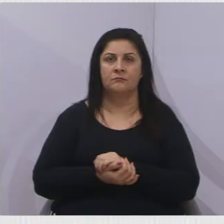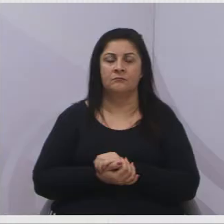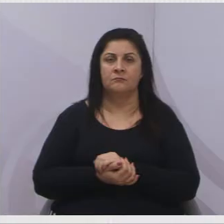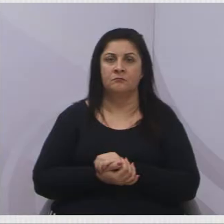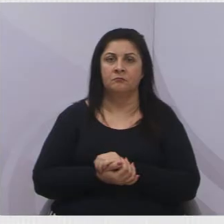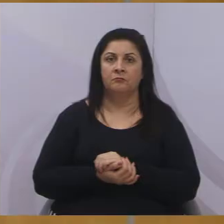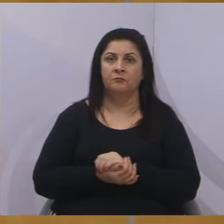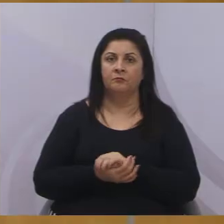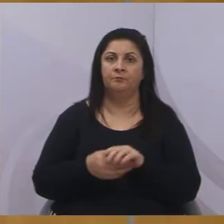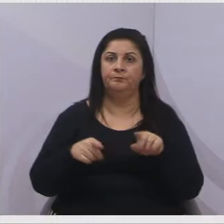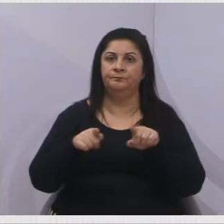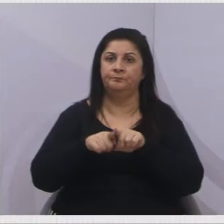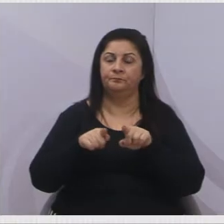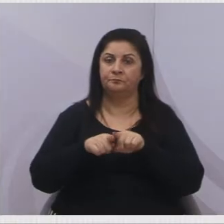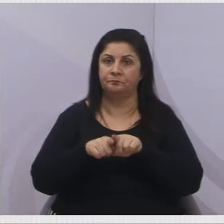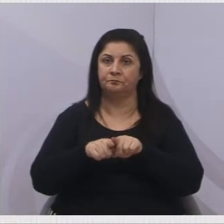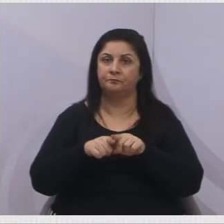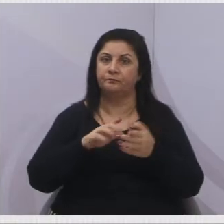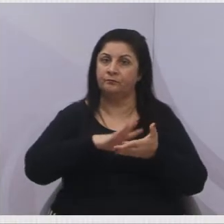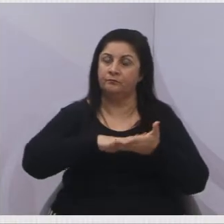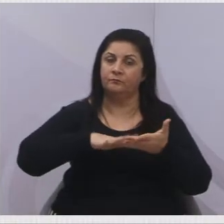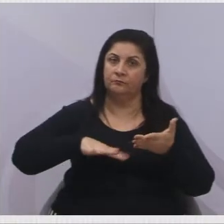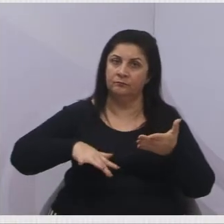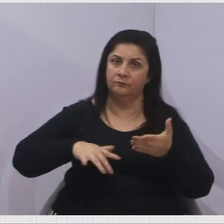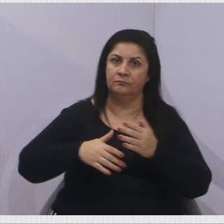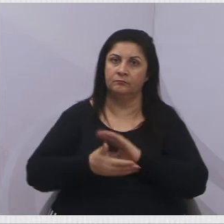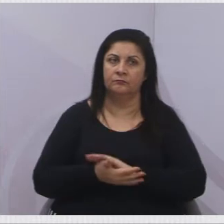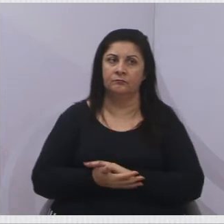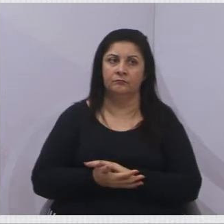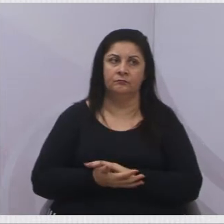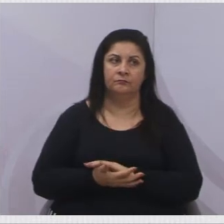Dentre essas atividades,